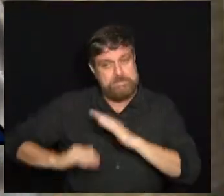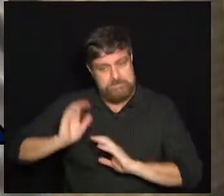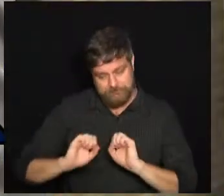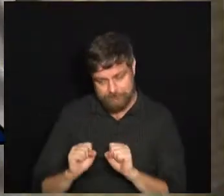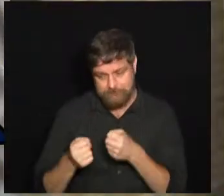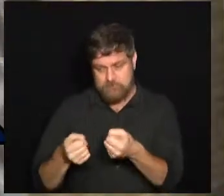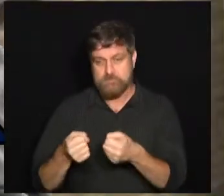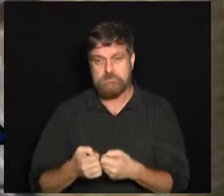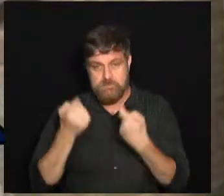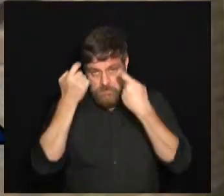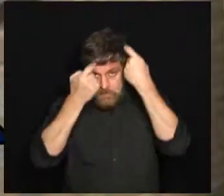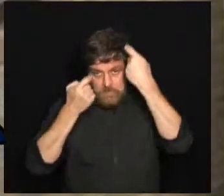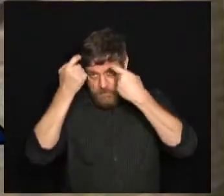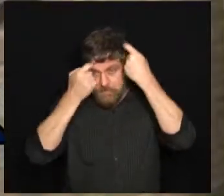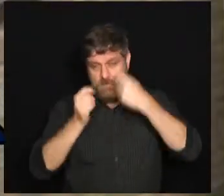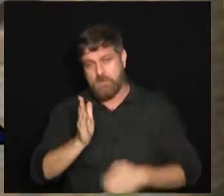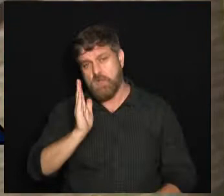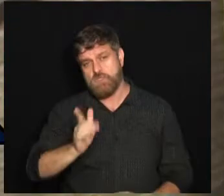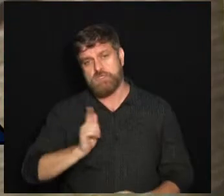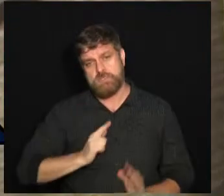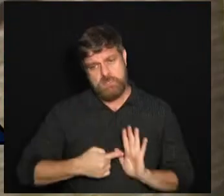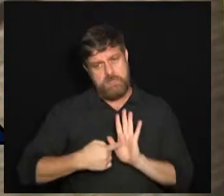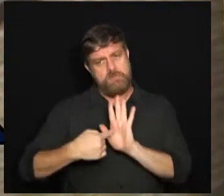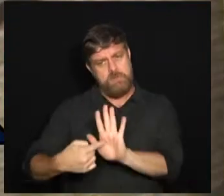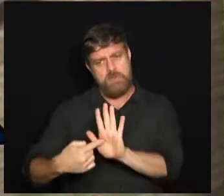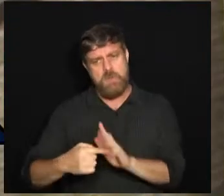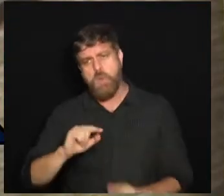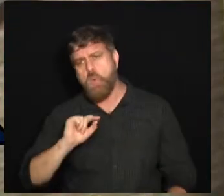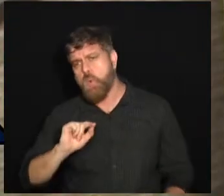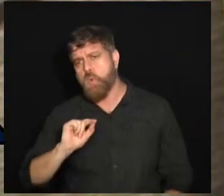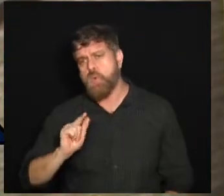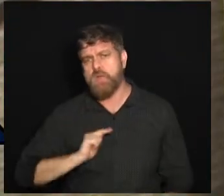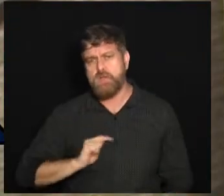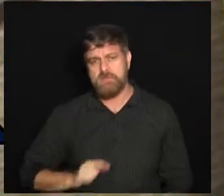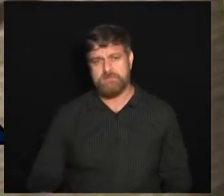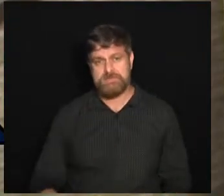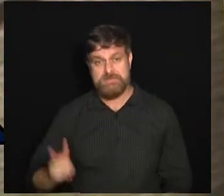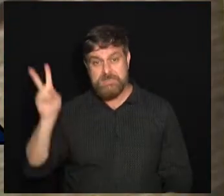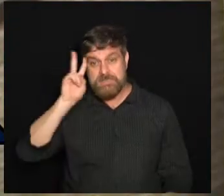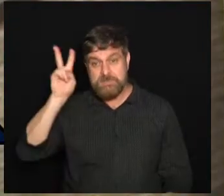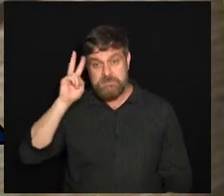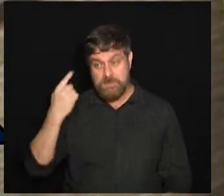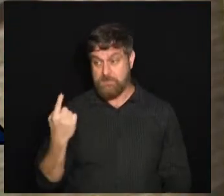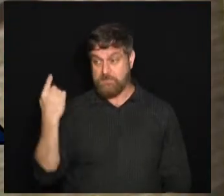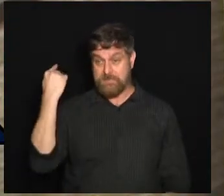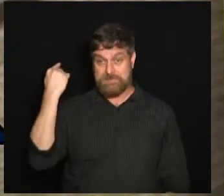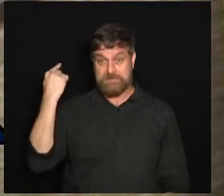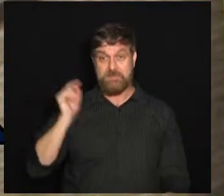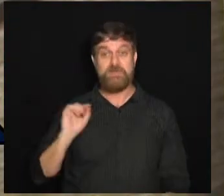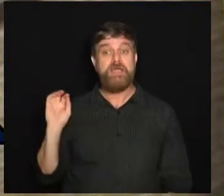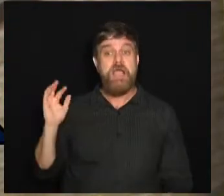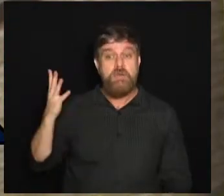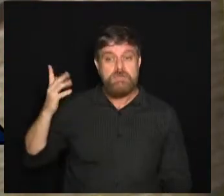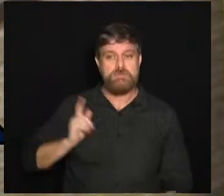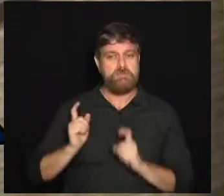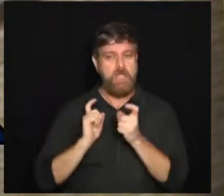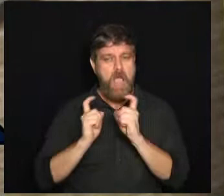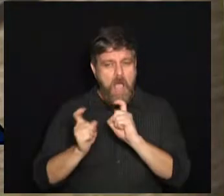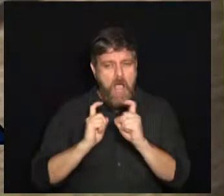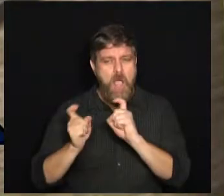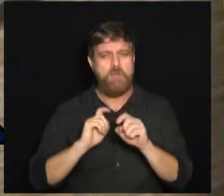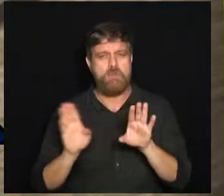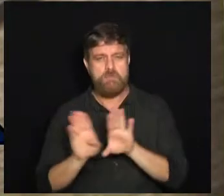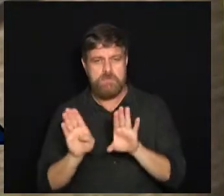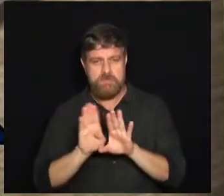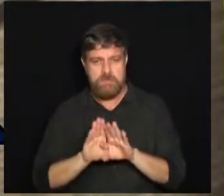uma preocupação que já vem sendo demonstrada a partir da segunda-feira próxima passada, quando também em reunião plena,